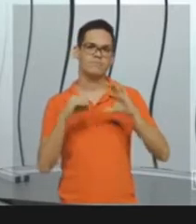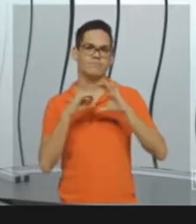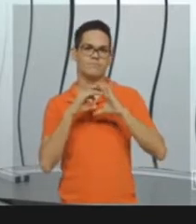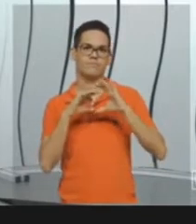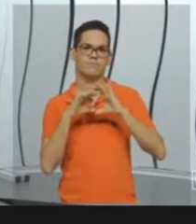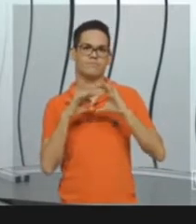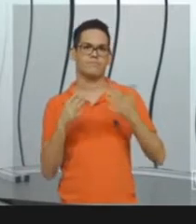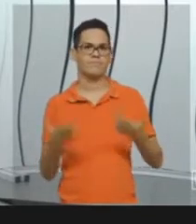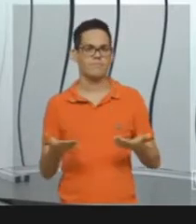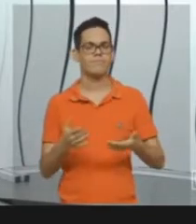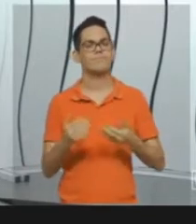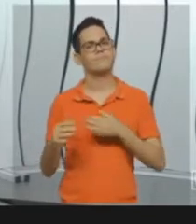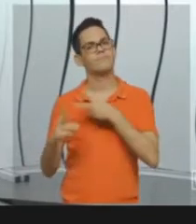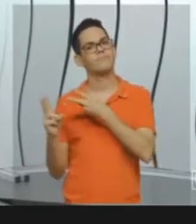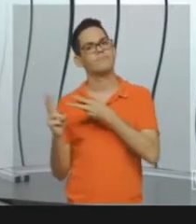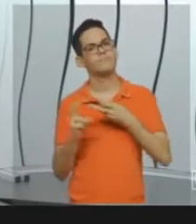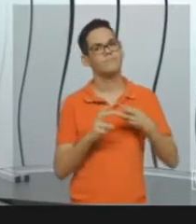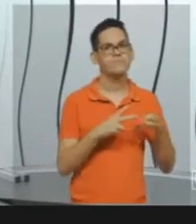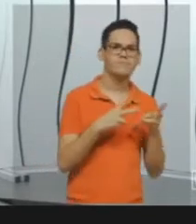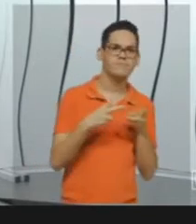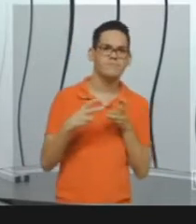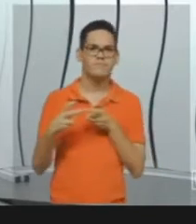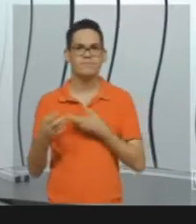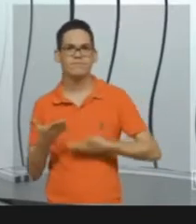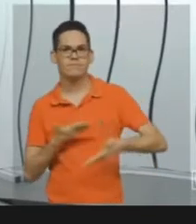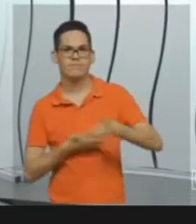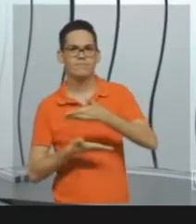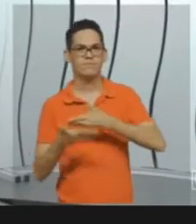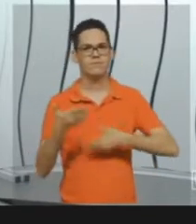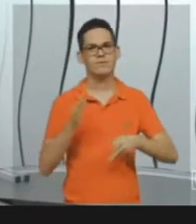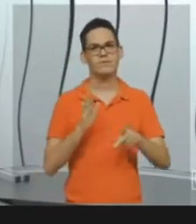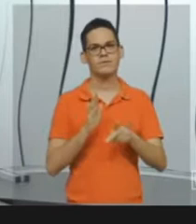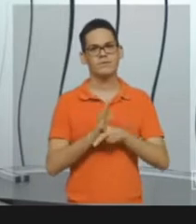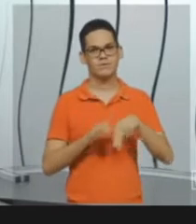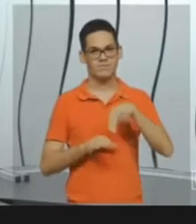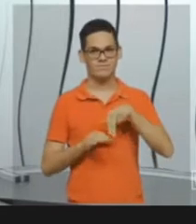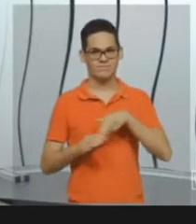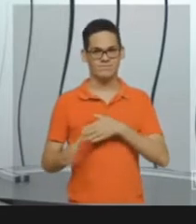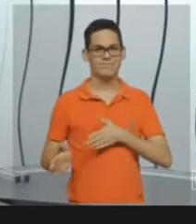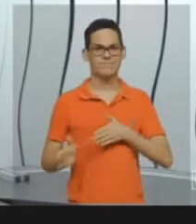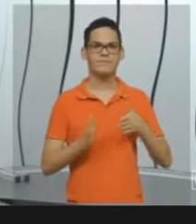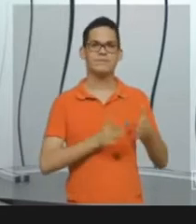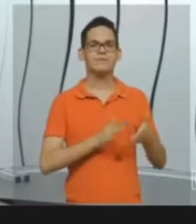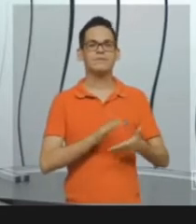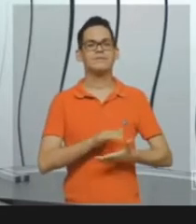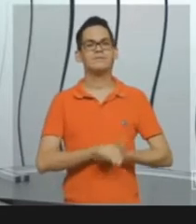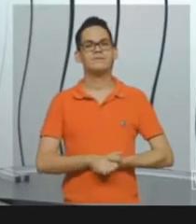esse transporte de substâncias entre o núcleo e o citoplasma.